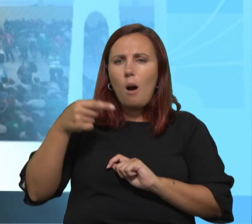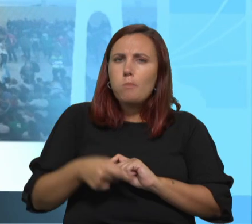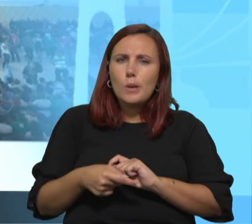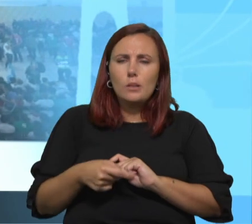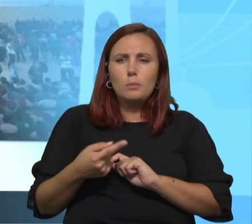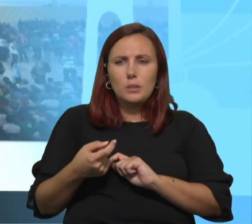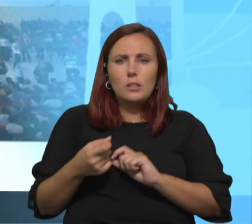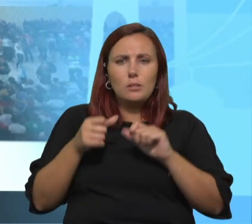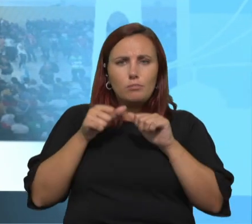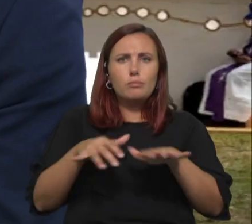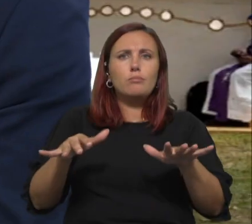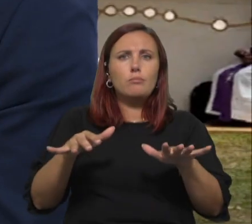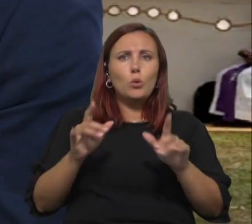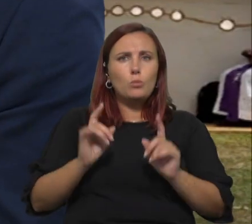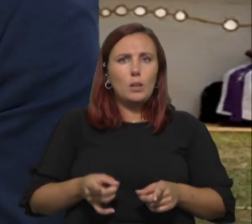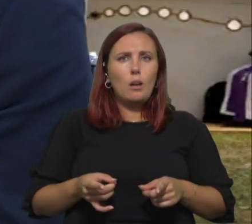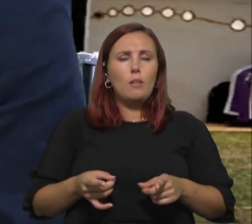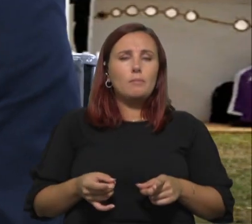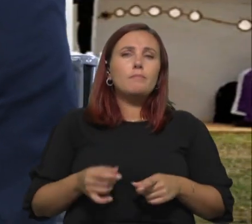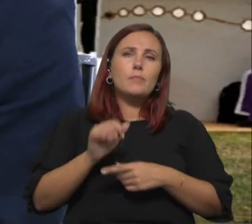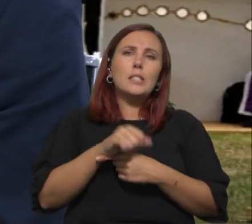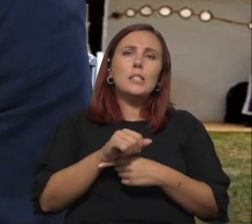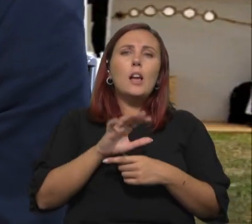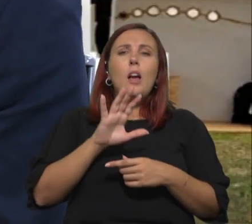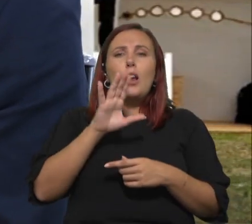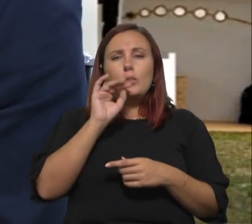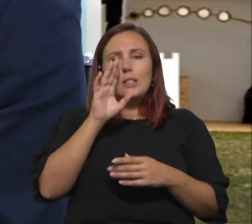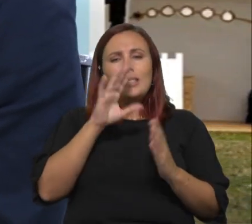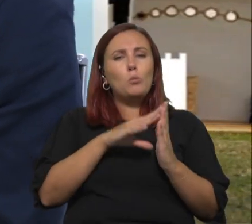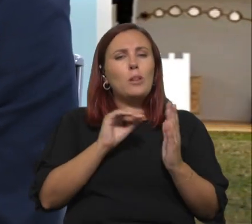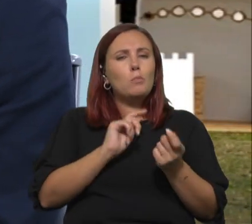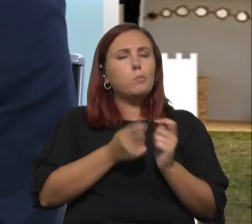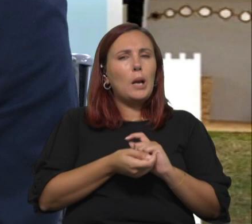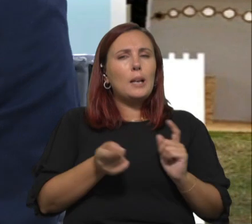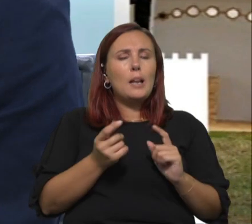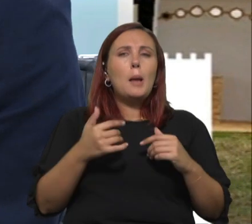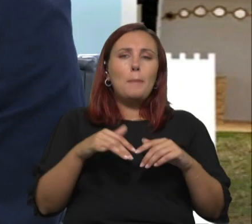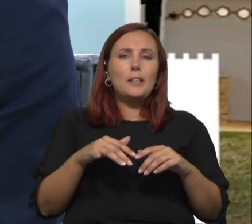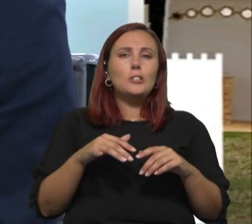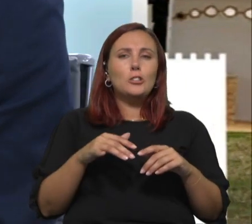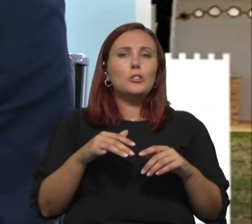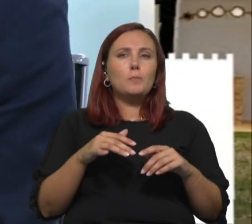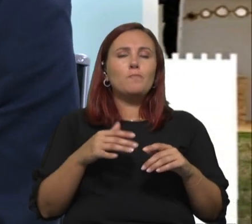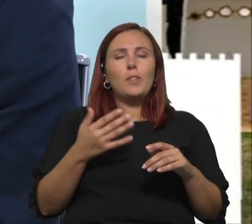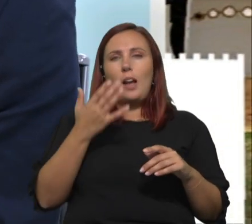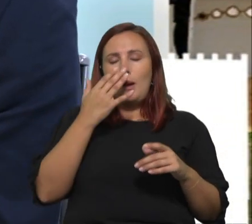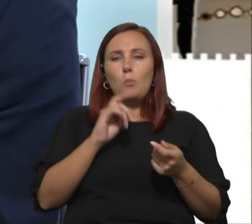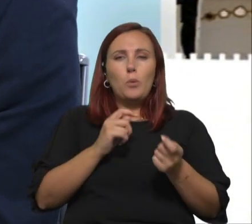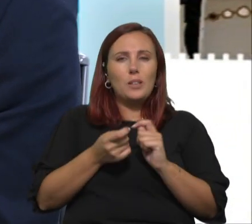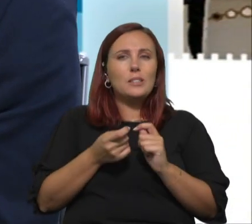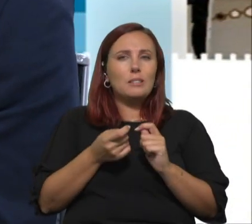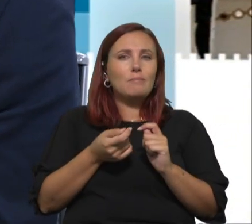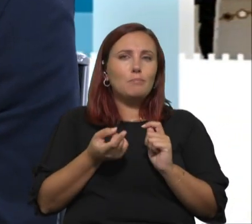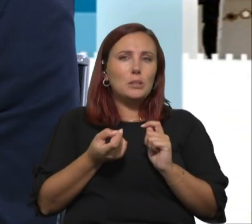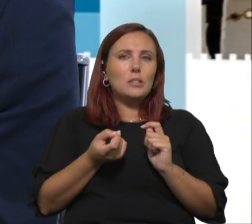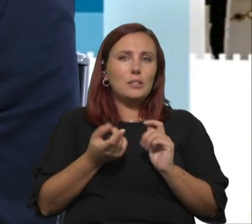implementar? Sim, não sei se uma mudança de paradigma, mas uma dança que precisamos de dançar para que isso possa acontecer naturalmente.